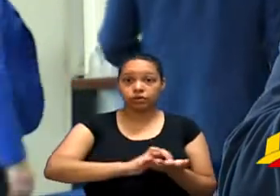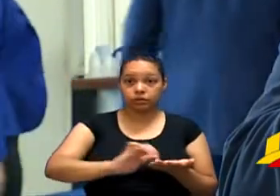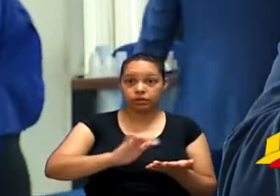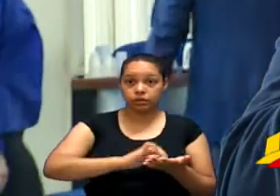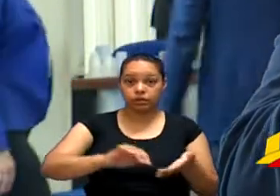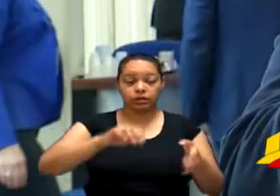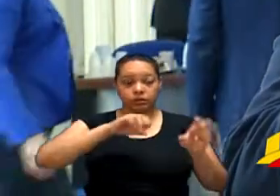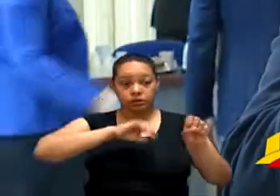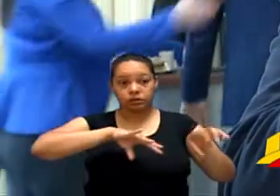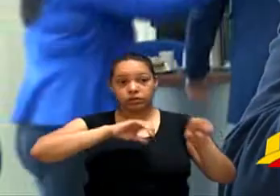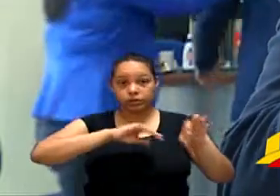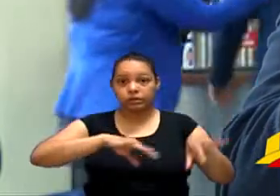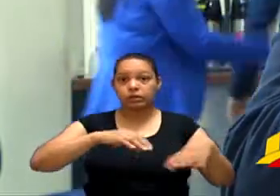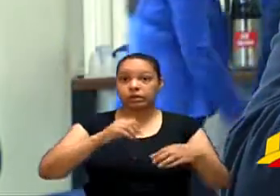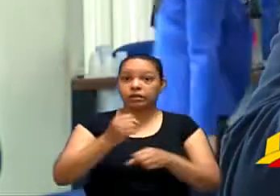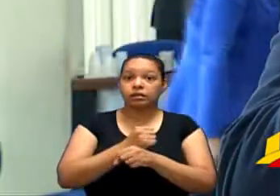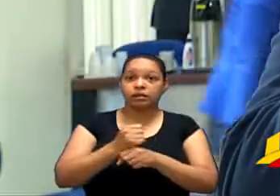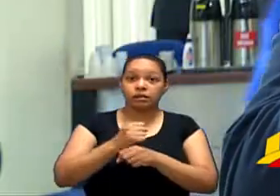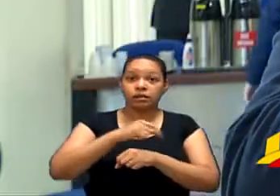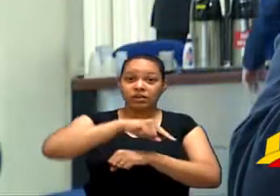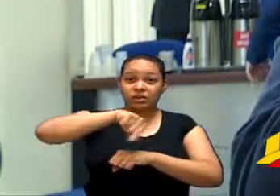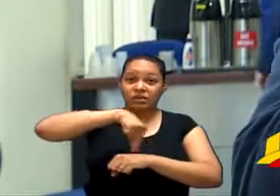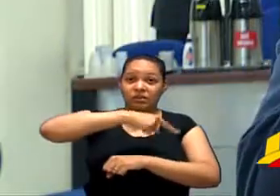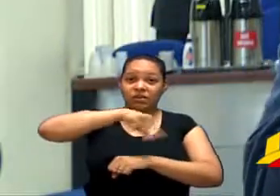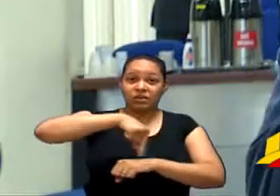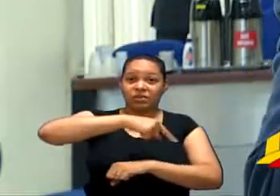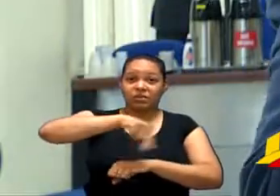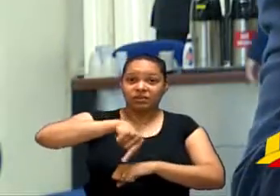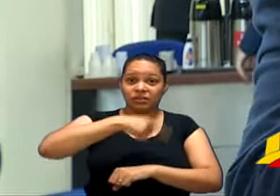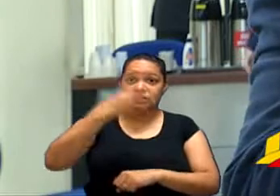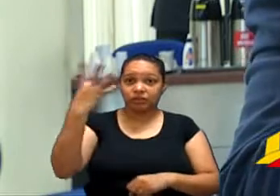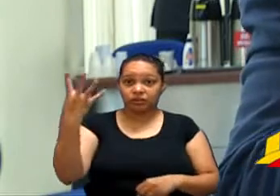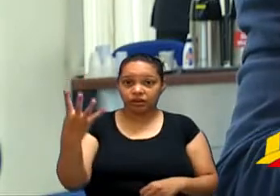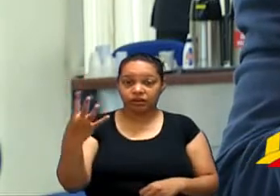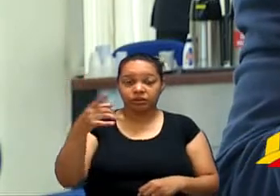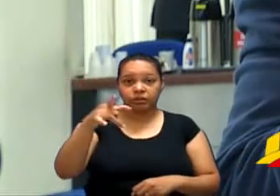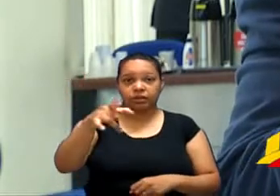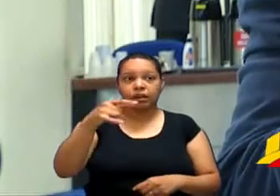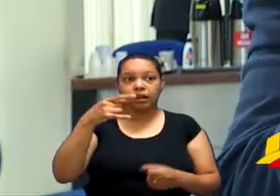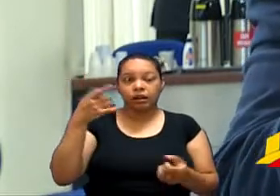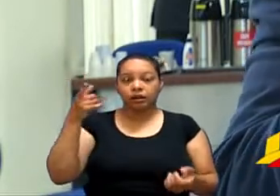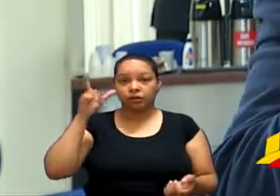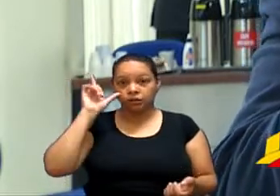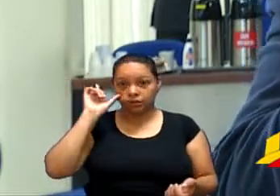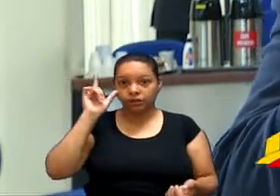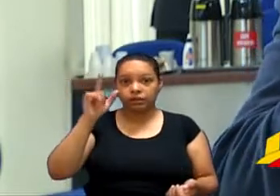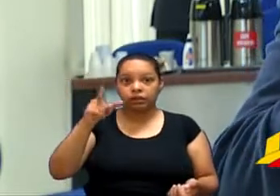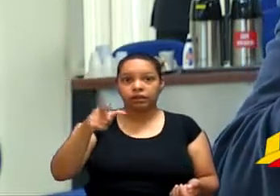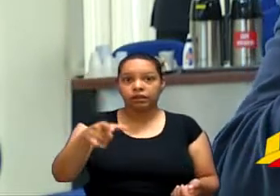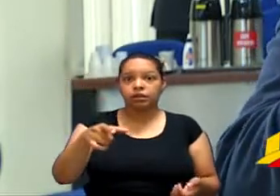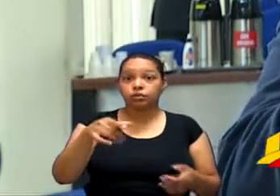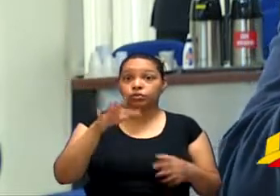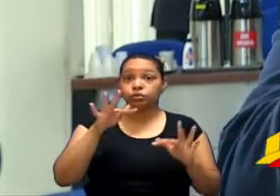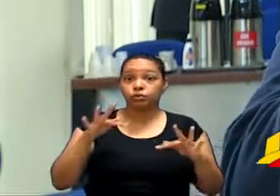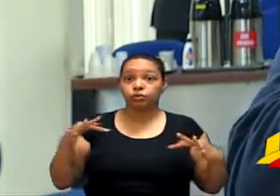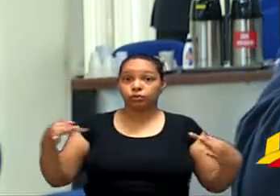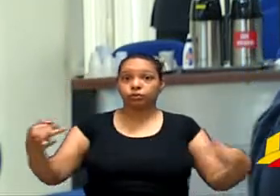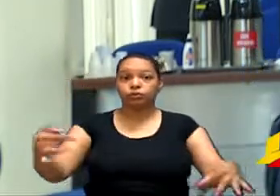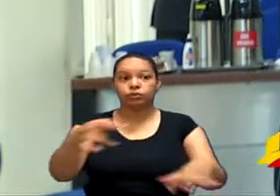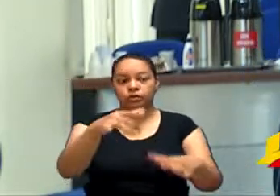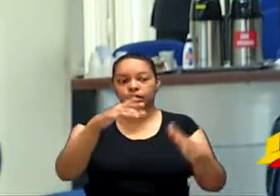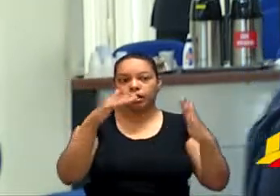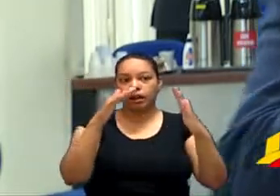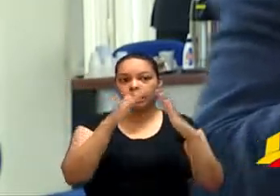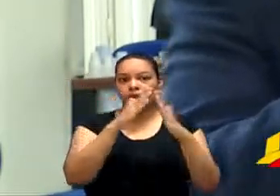ontem por horas ele nos falou que o ano que vem todas as unidades escolares deverão ter um agente